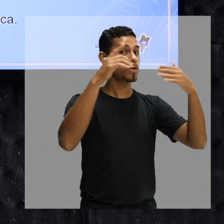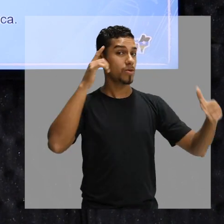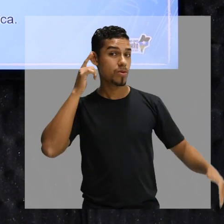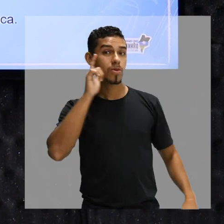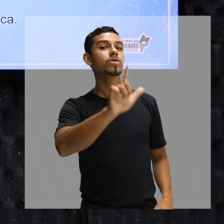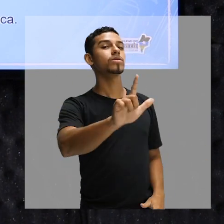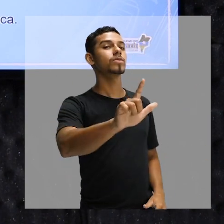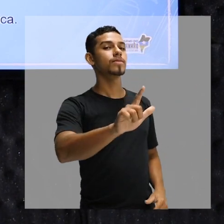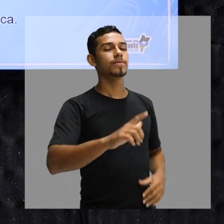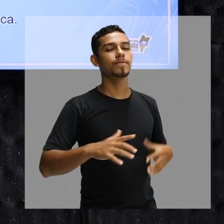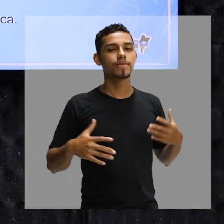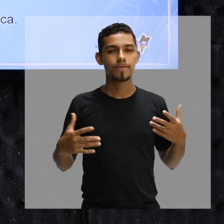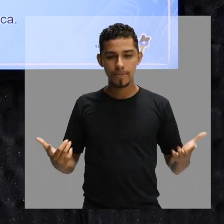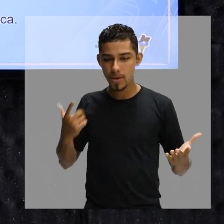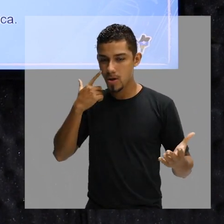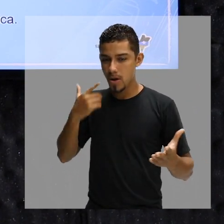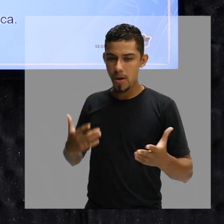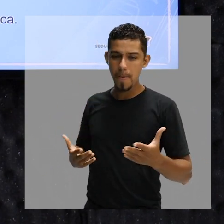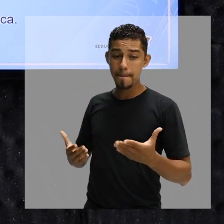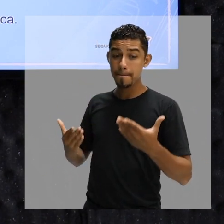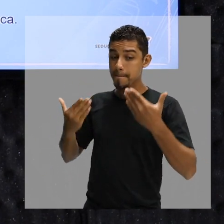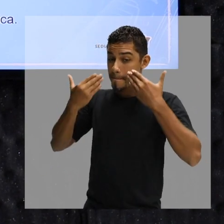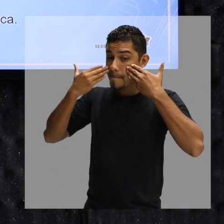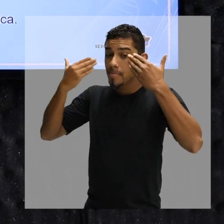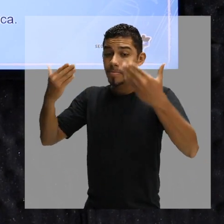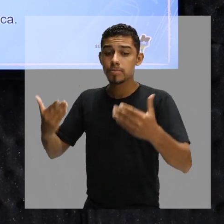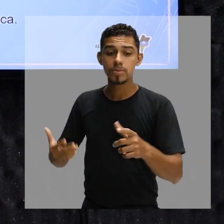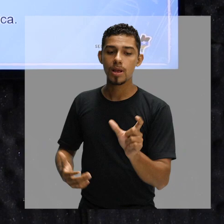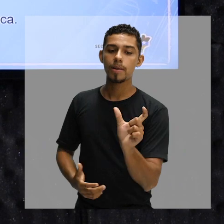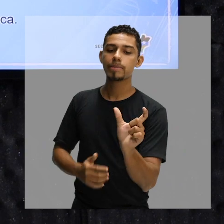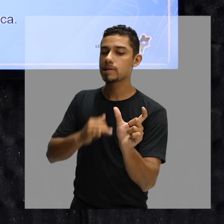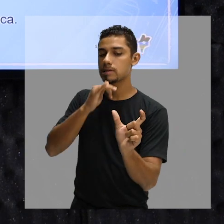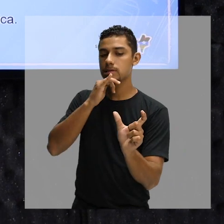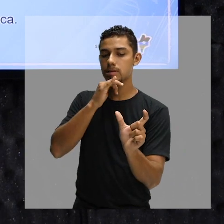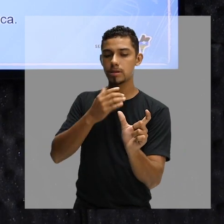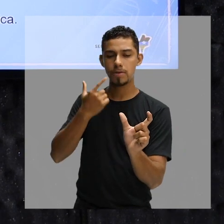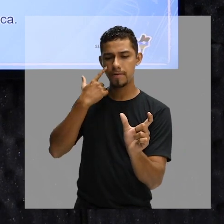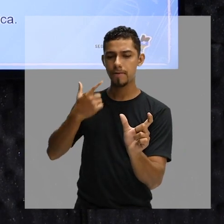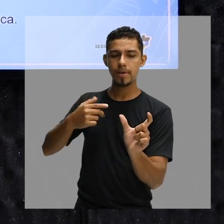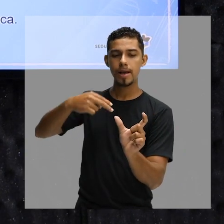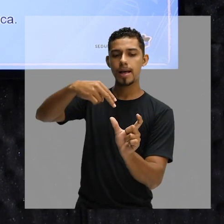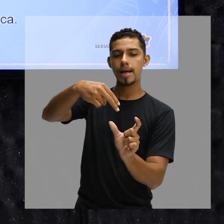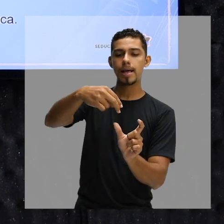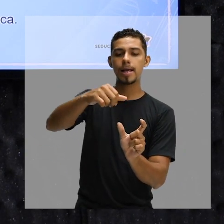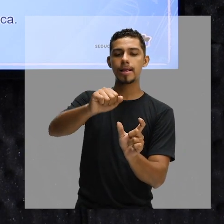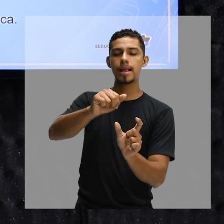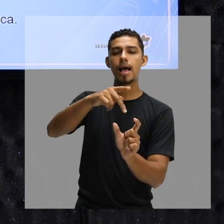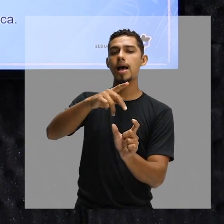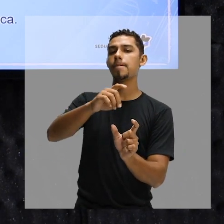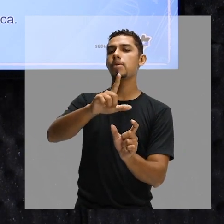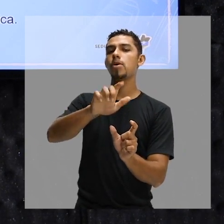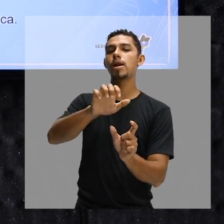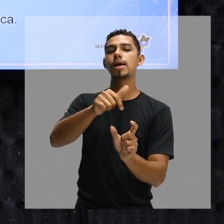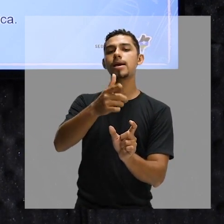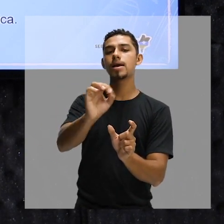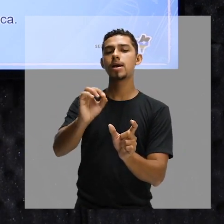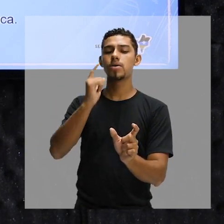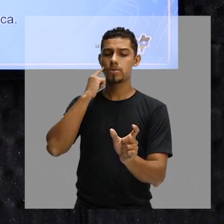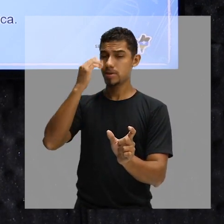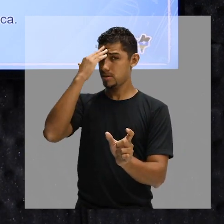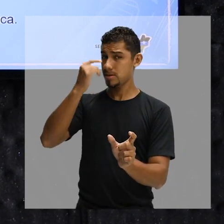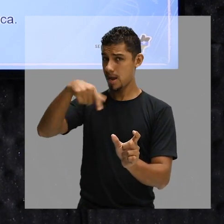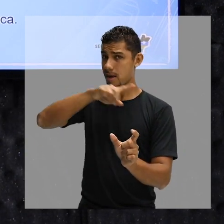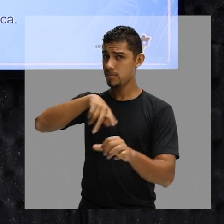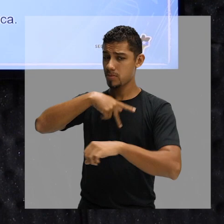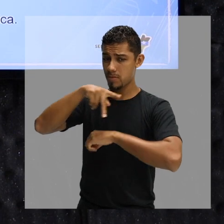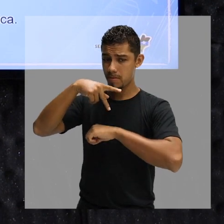bloqueio continental imposto por Napoleão, olha, eu não vou nem comentar muito isso aqui é muito da história, mas você sabe que o